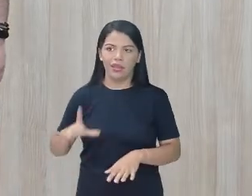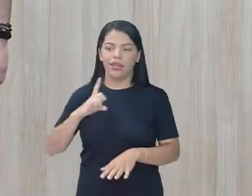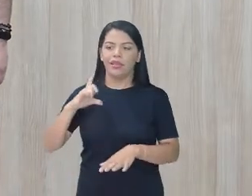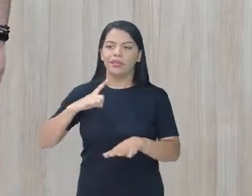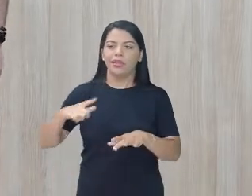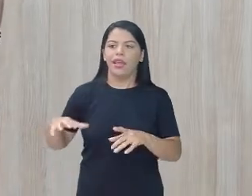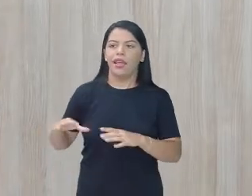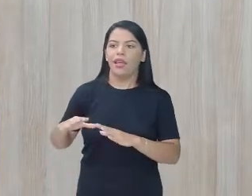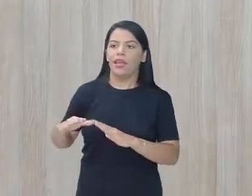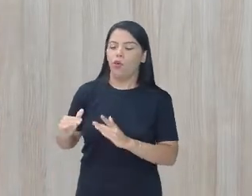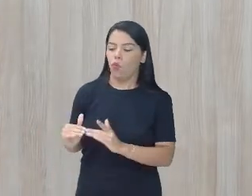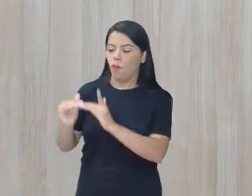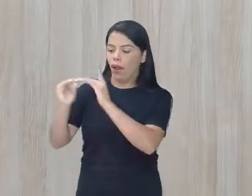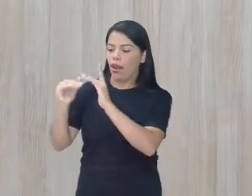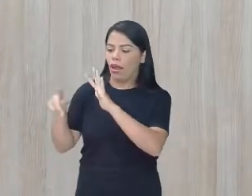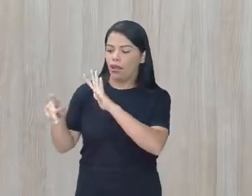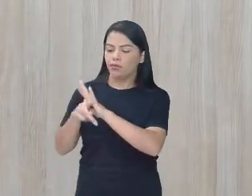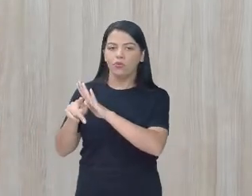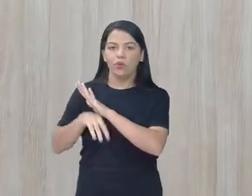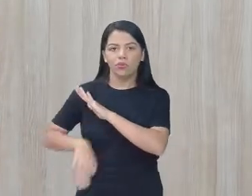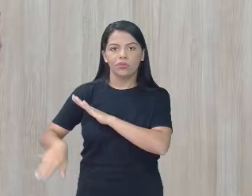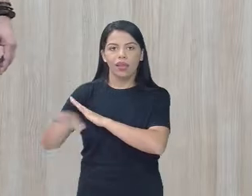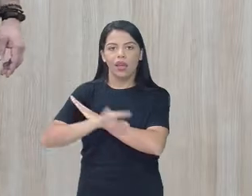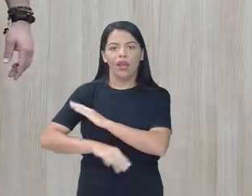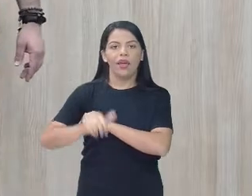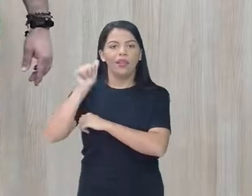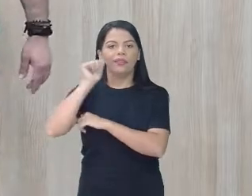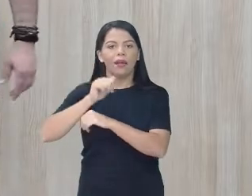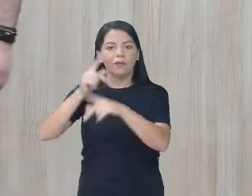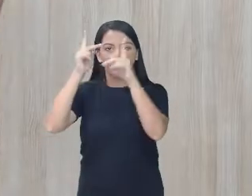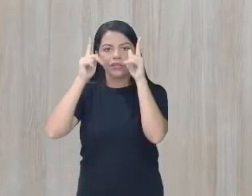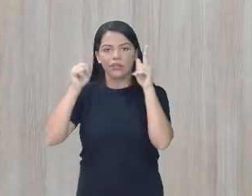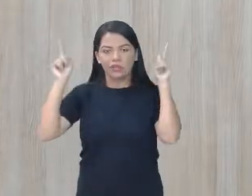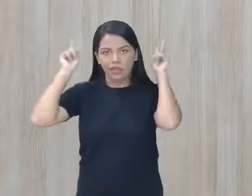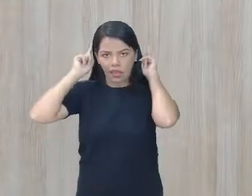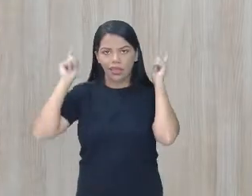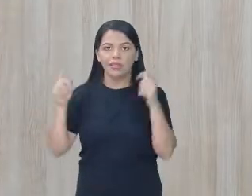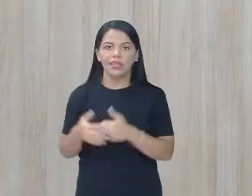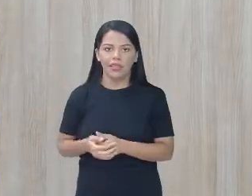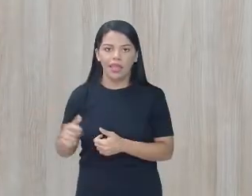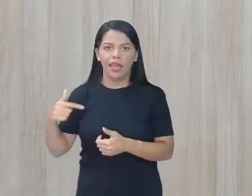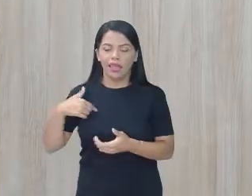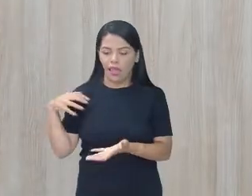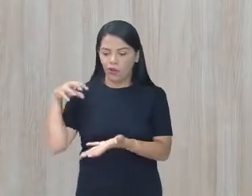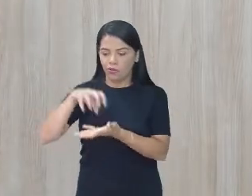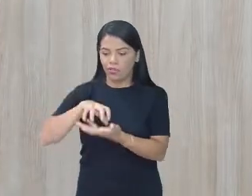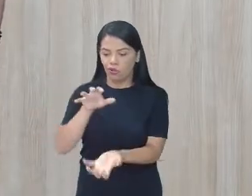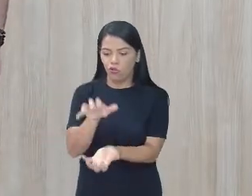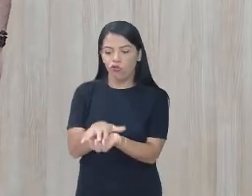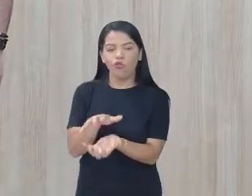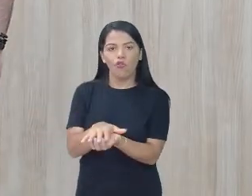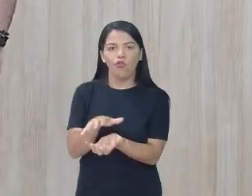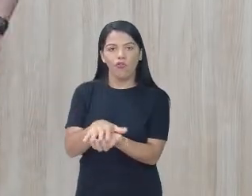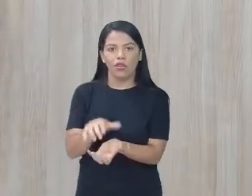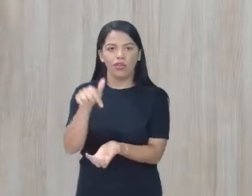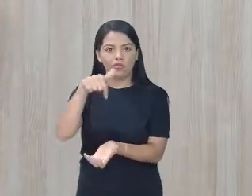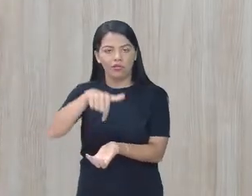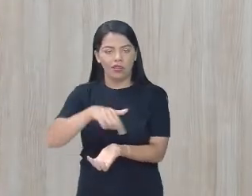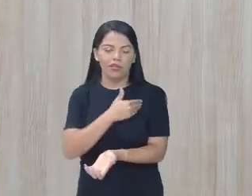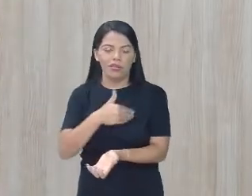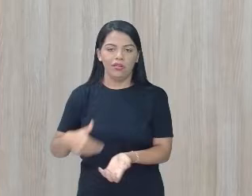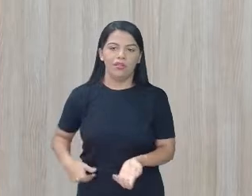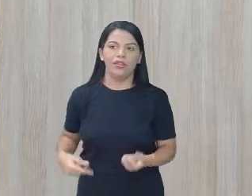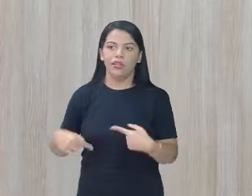das Princesas, que é a sede, né, do governo do Estado. A gente tem o Palácio da Justiça, o Teatro Santa Isabel, mas